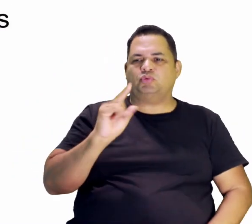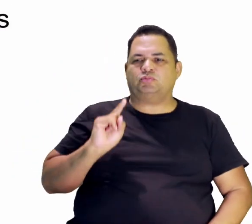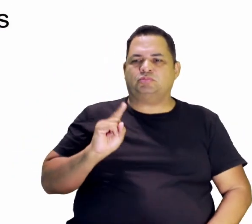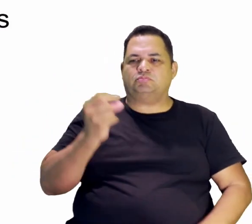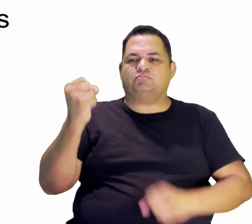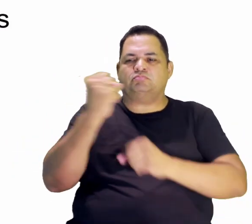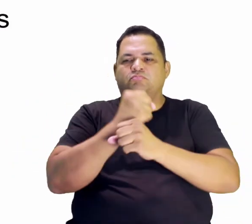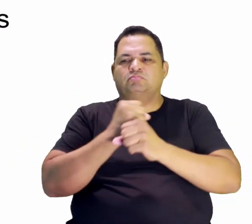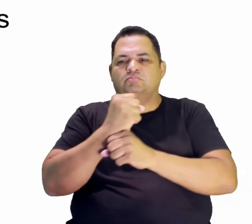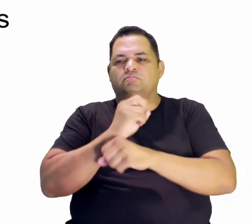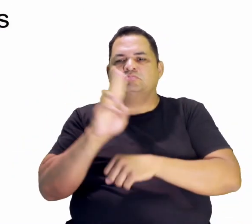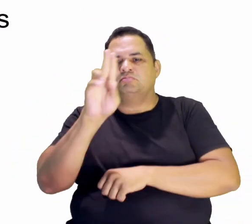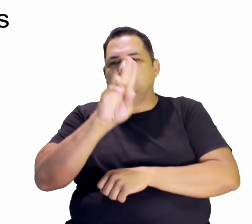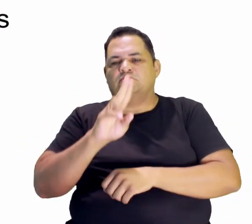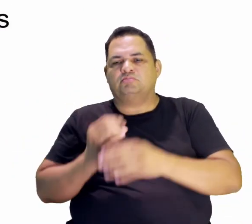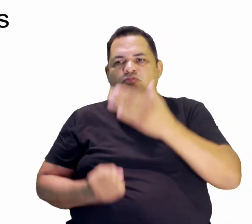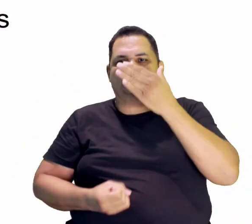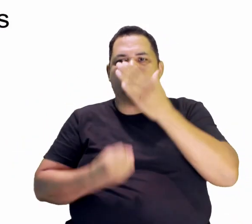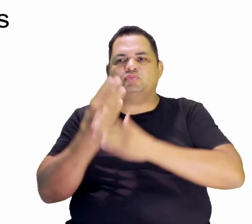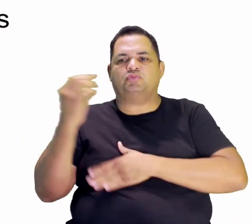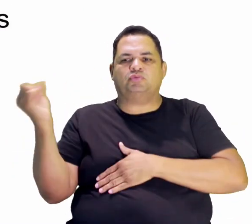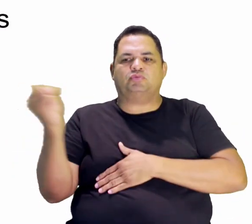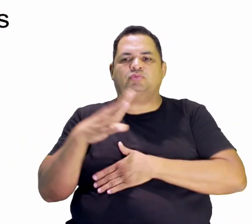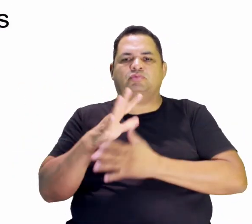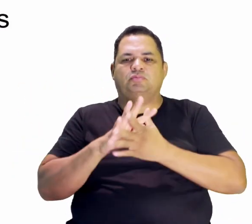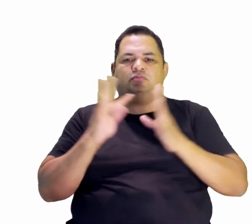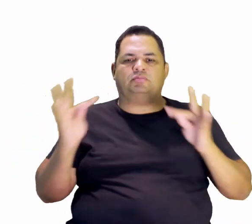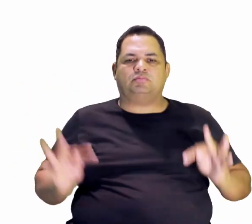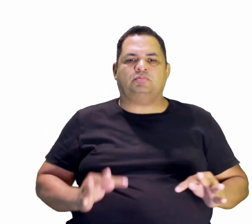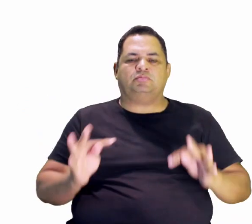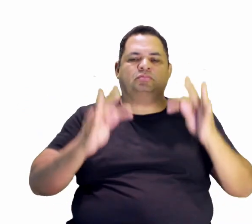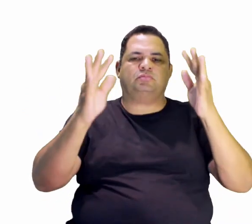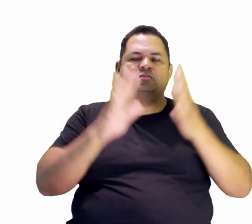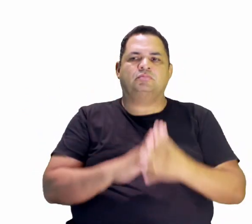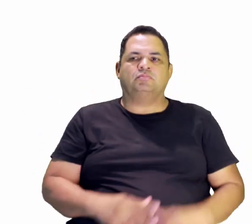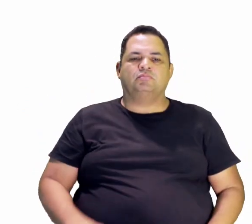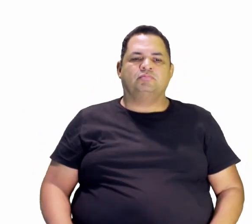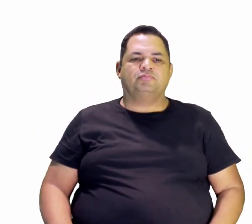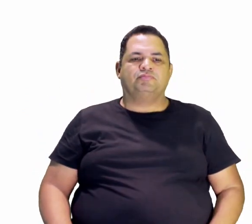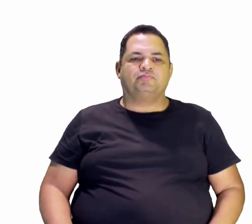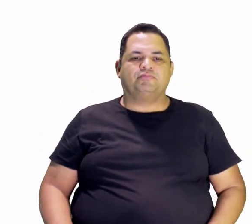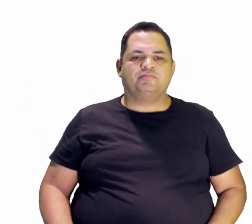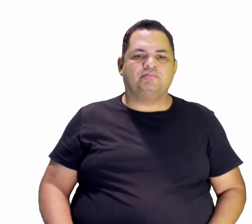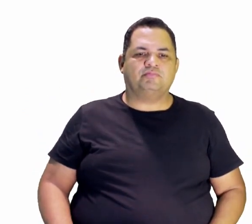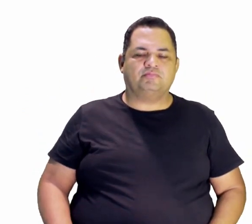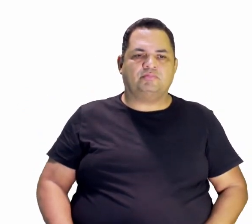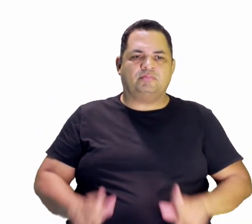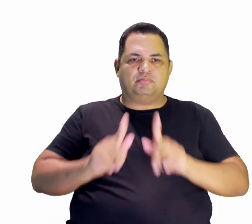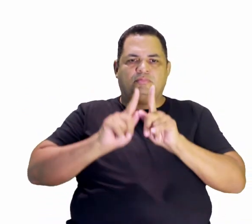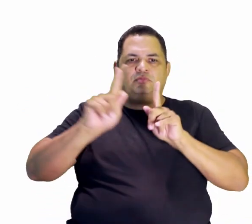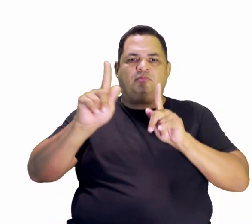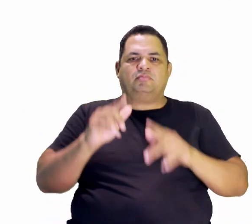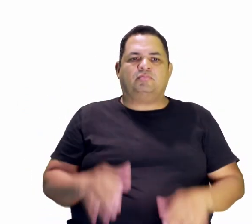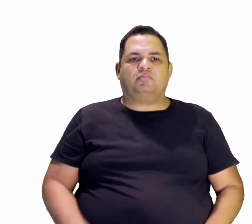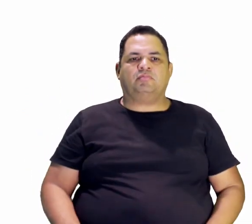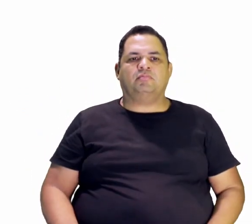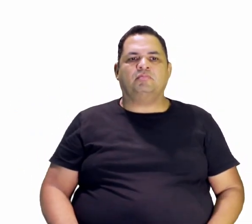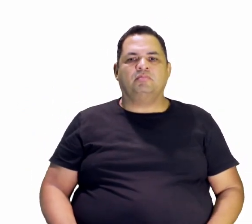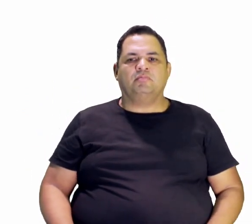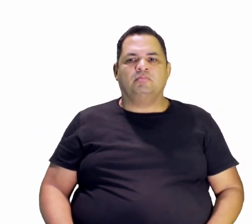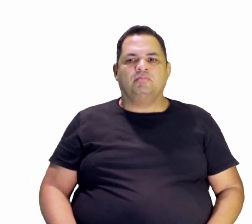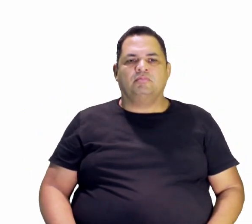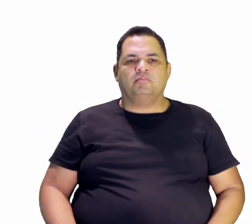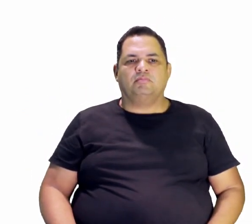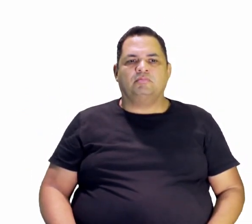outras tecnologias, né? E outro entendimento do fenômeno. Olha, Galileu, pronto, a mão não está